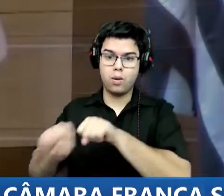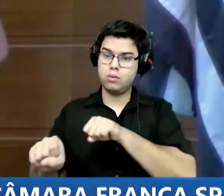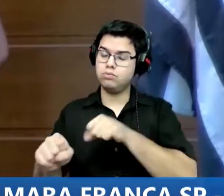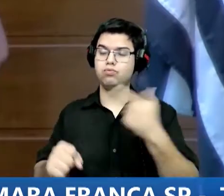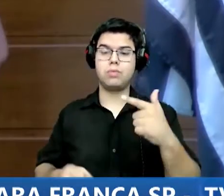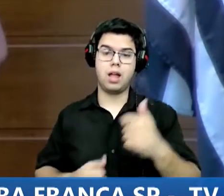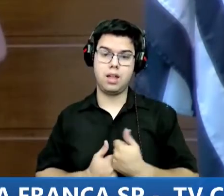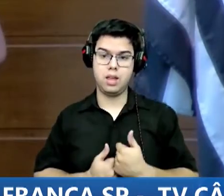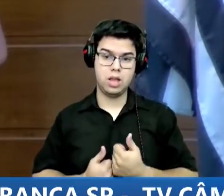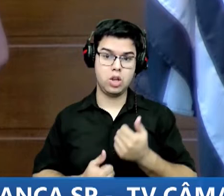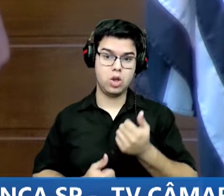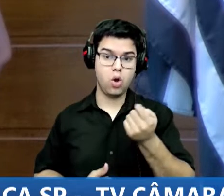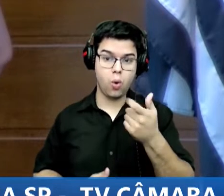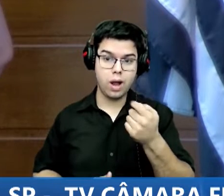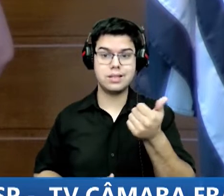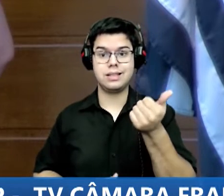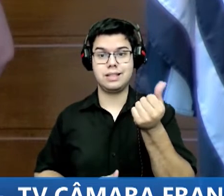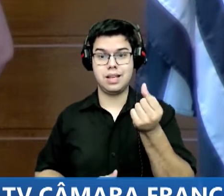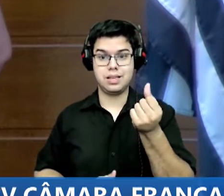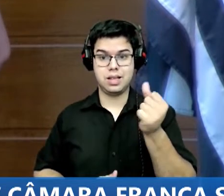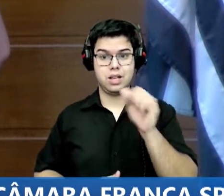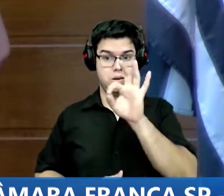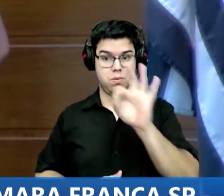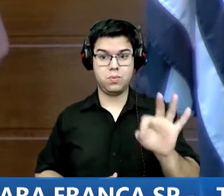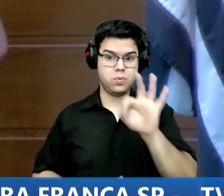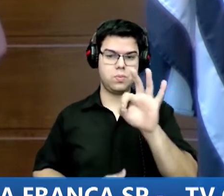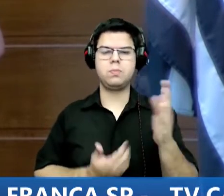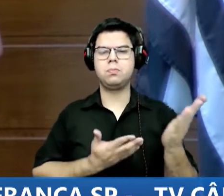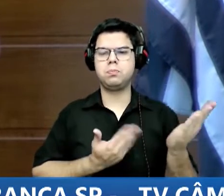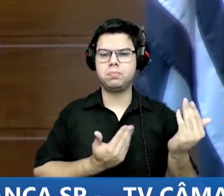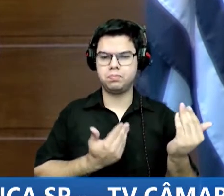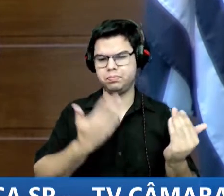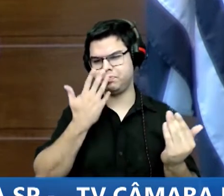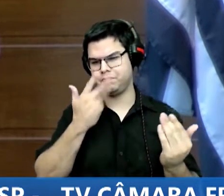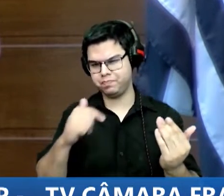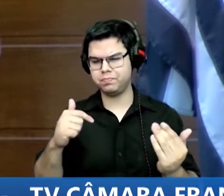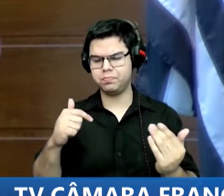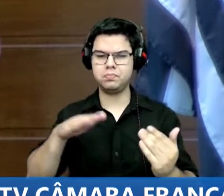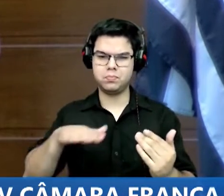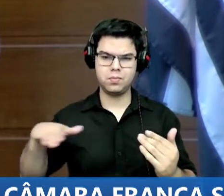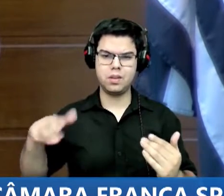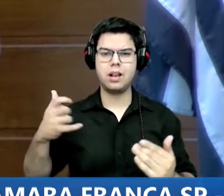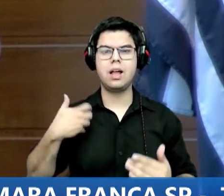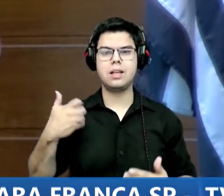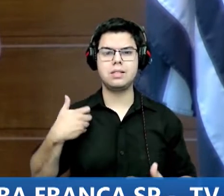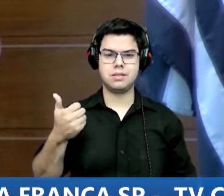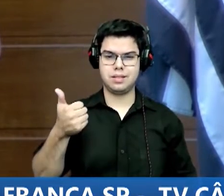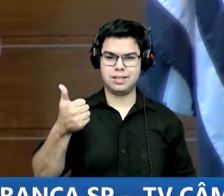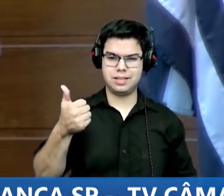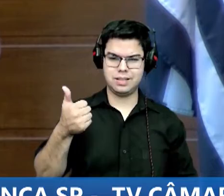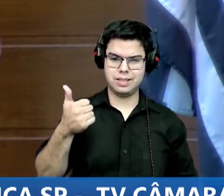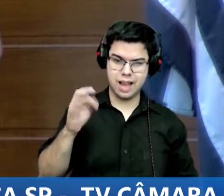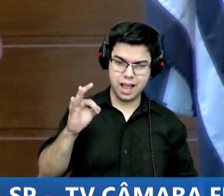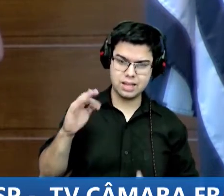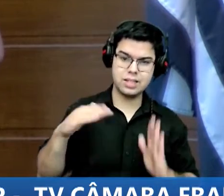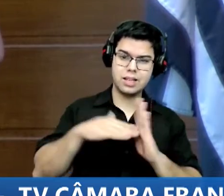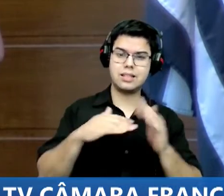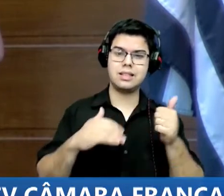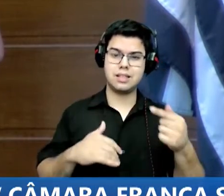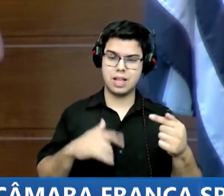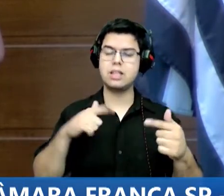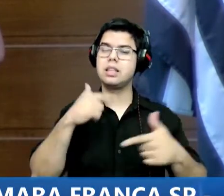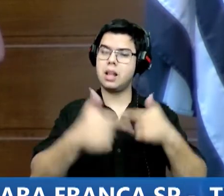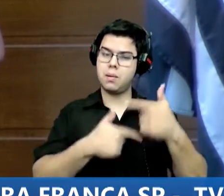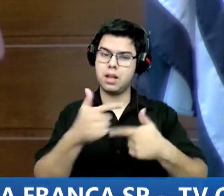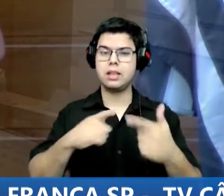16% dos adolescentes e crianças entre 10 e 17 anos já em situação de trabalho. Nós tínhamos 647